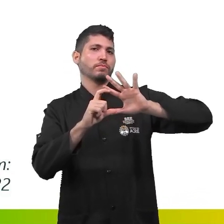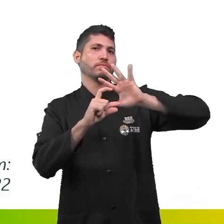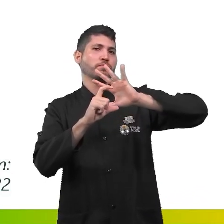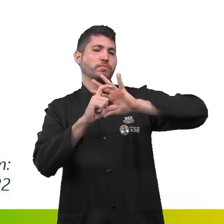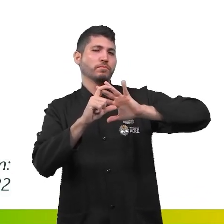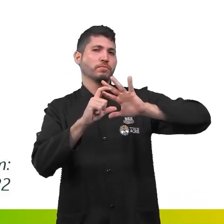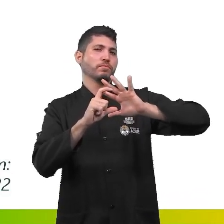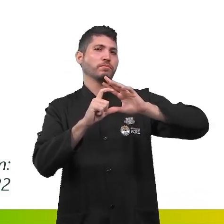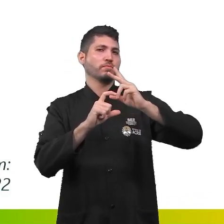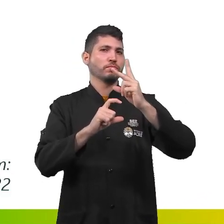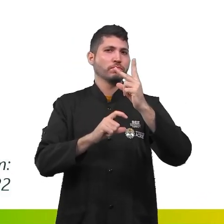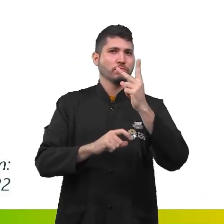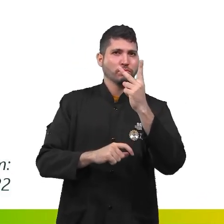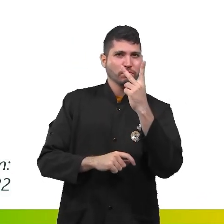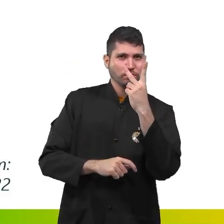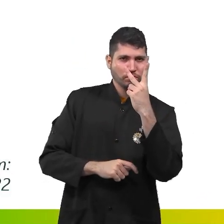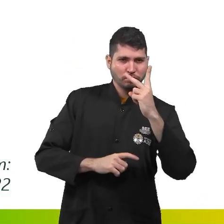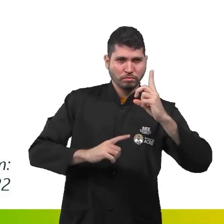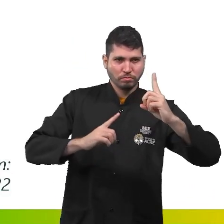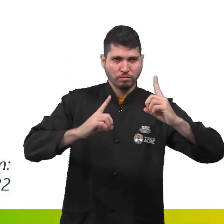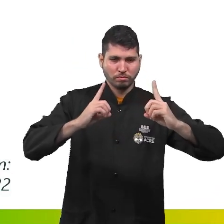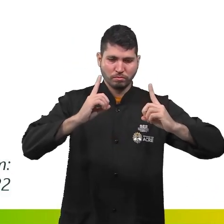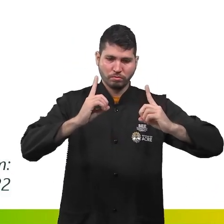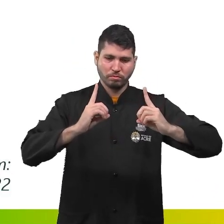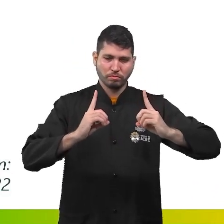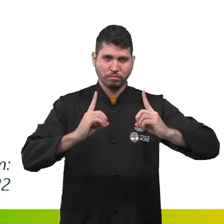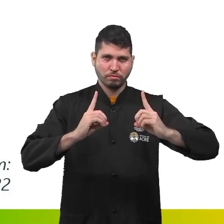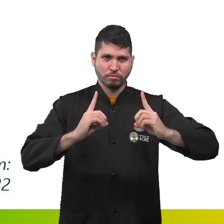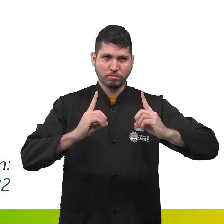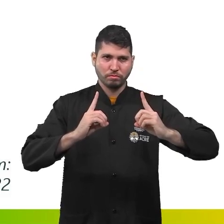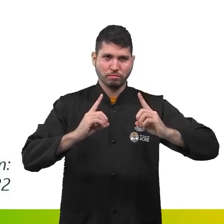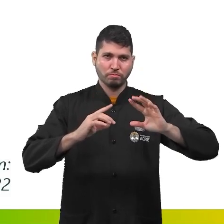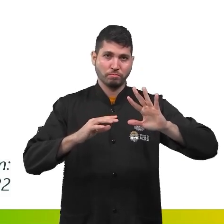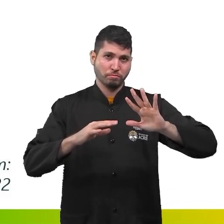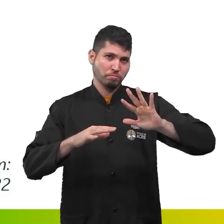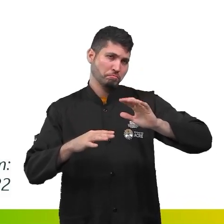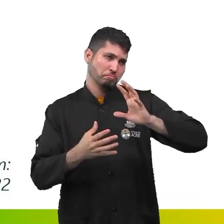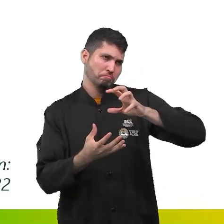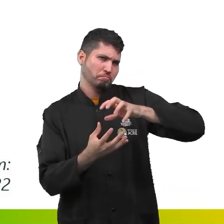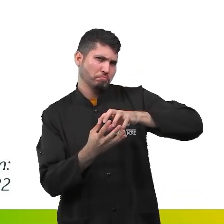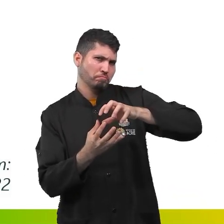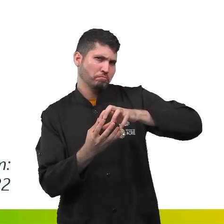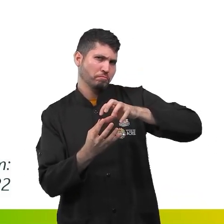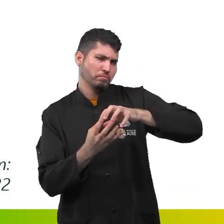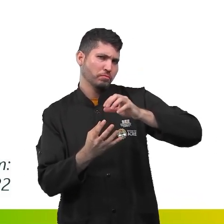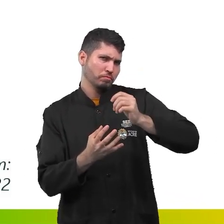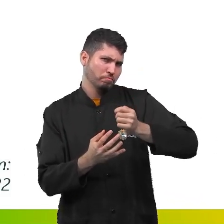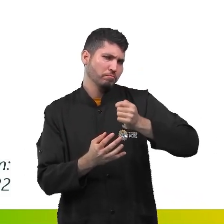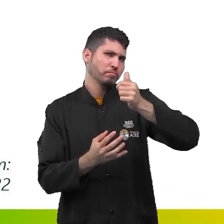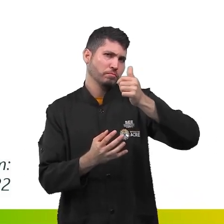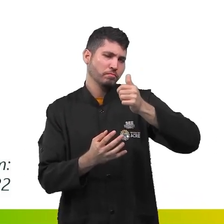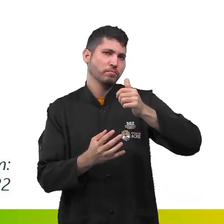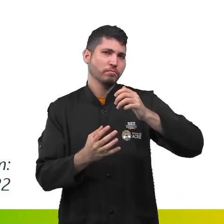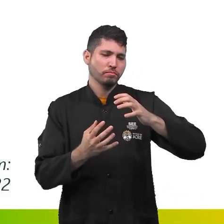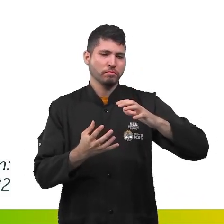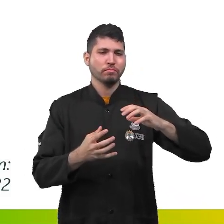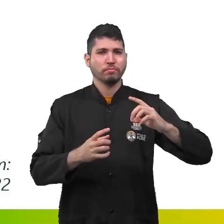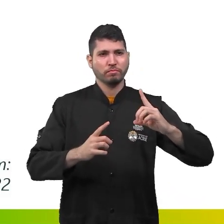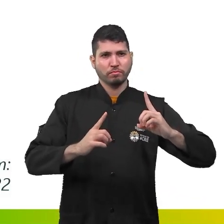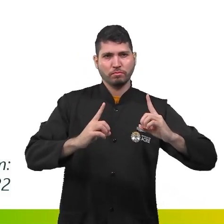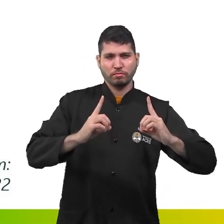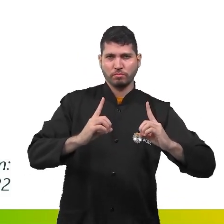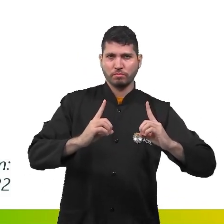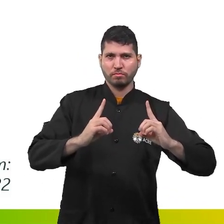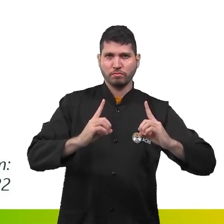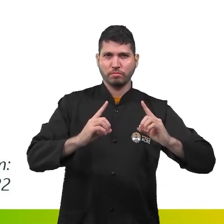entre dois homens, aparentemente de media edad, ¿ya? Entonces, vamos a saber, ya no, le dice